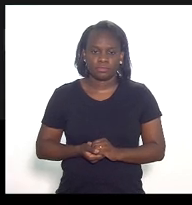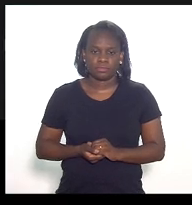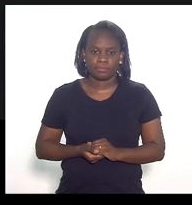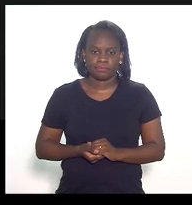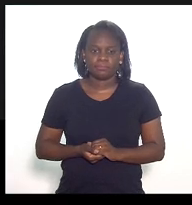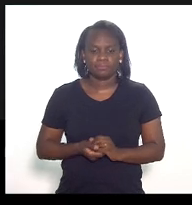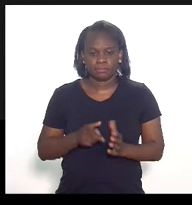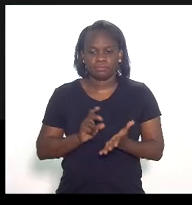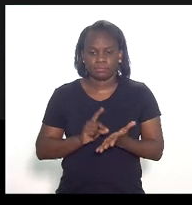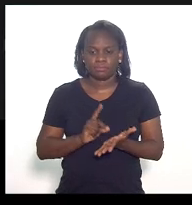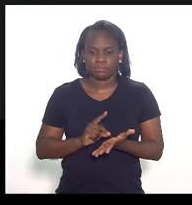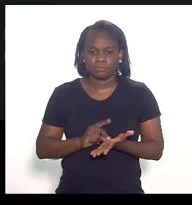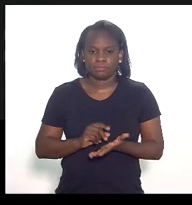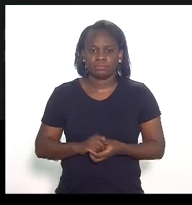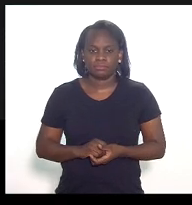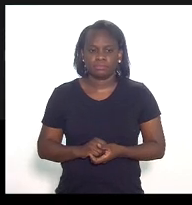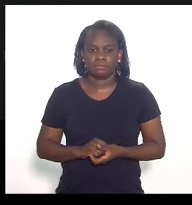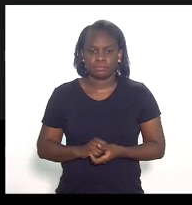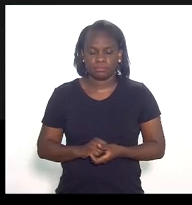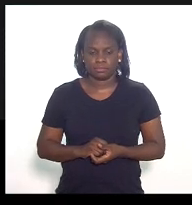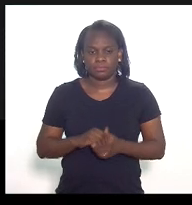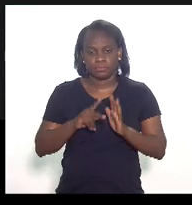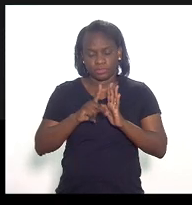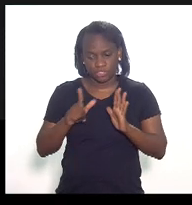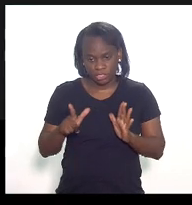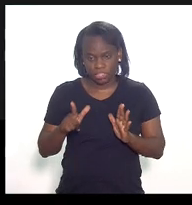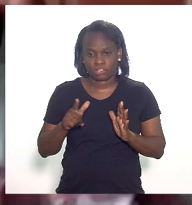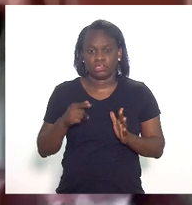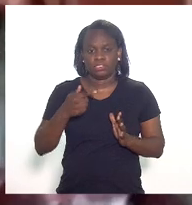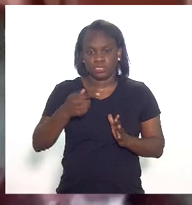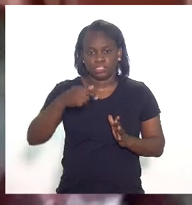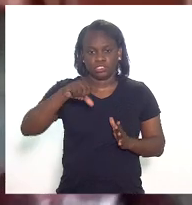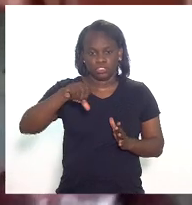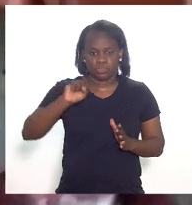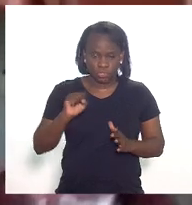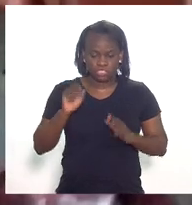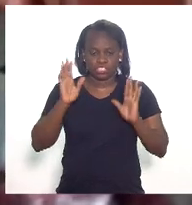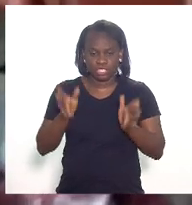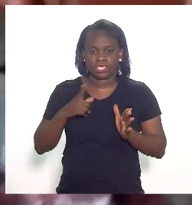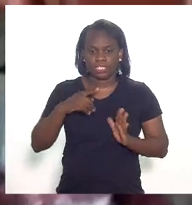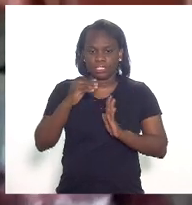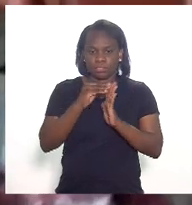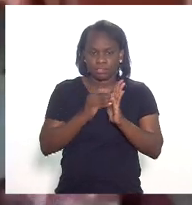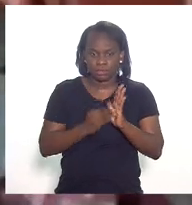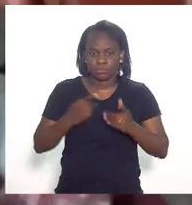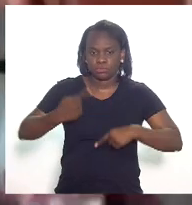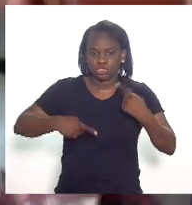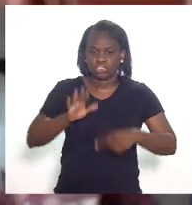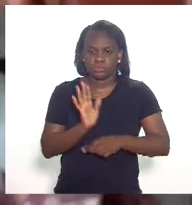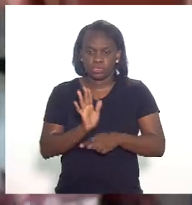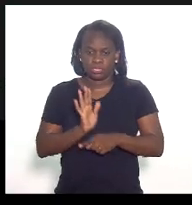É verdade, anexação. O projeto 748 ele já estabelece uma política de proteção.